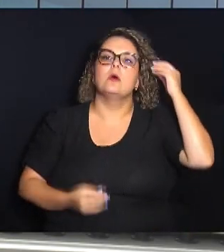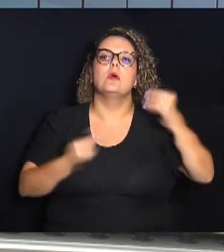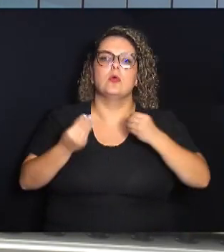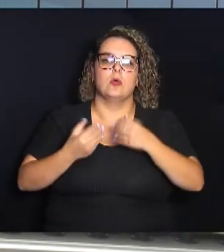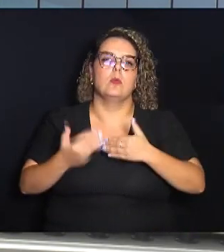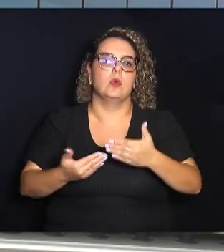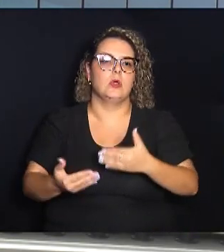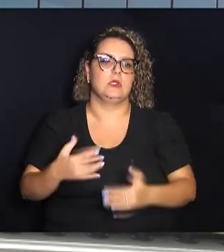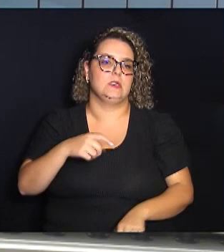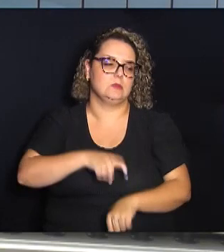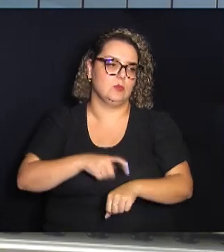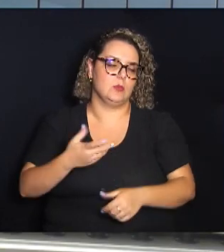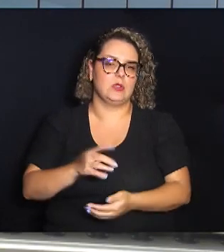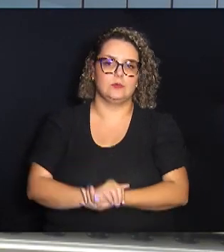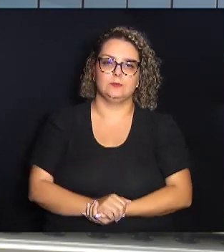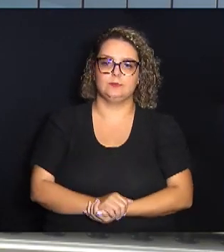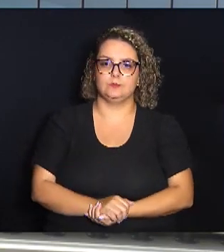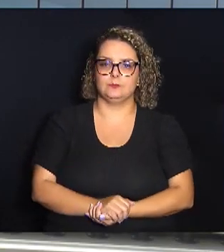nesse caso?